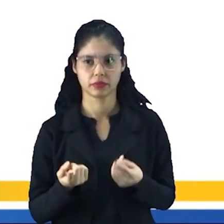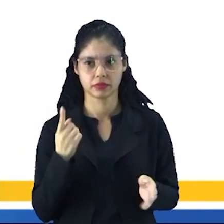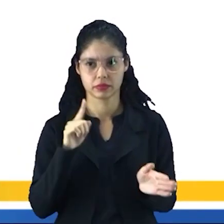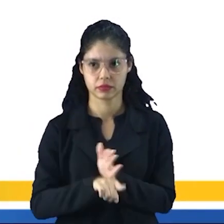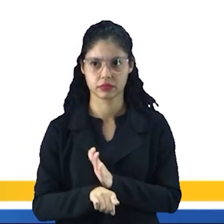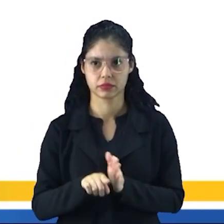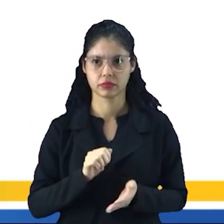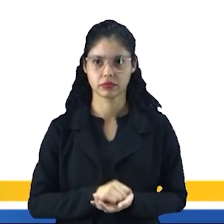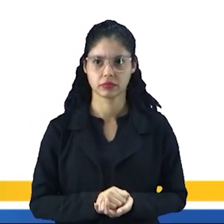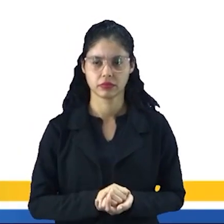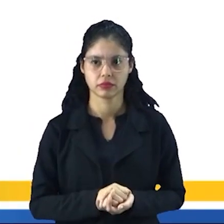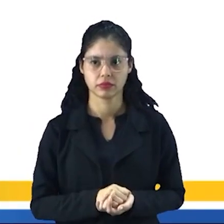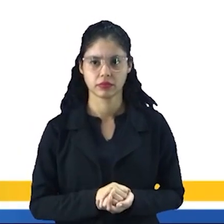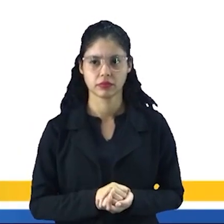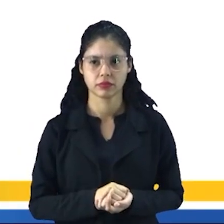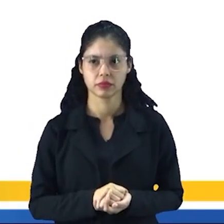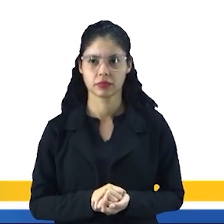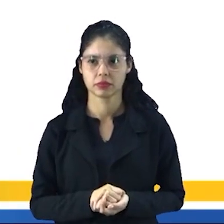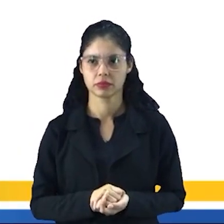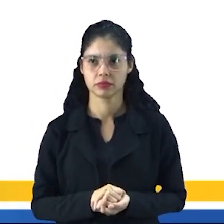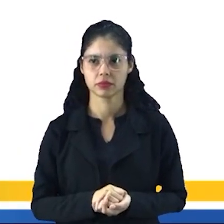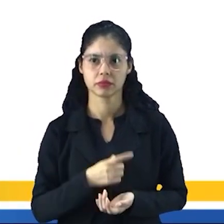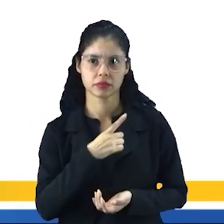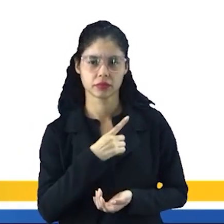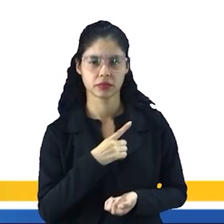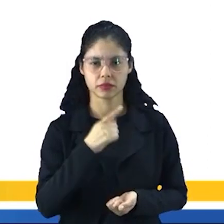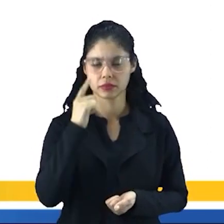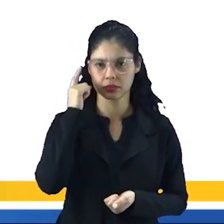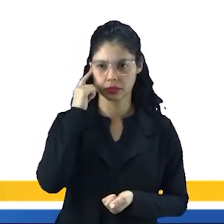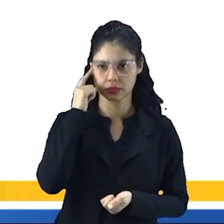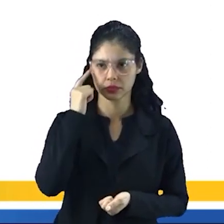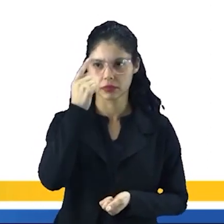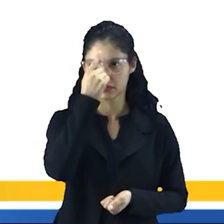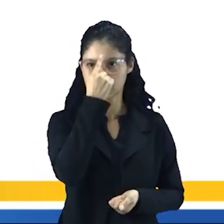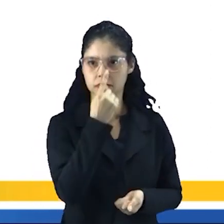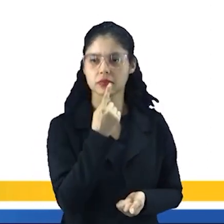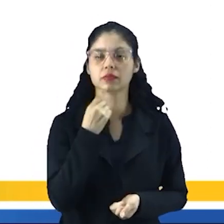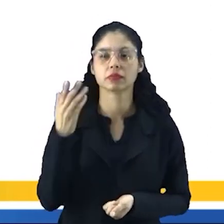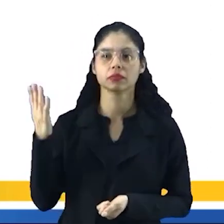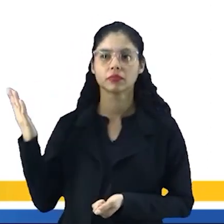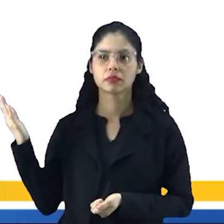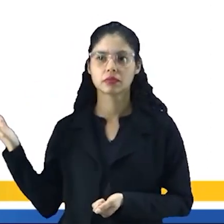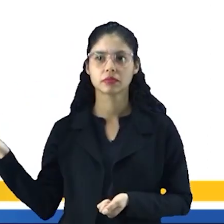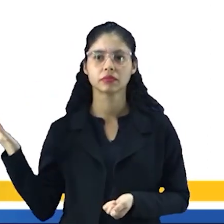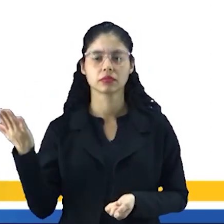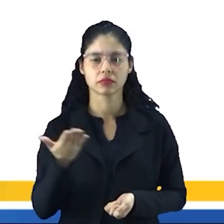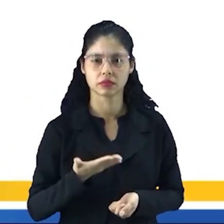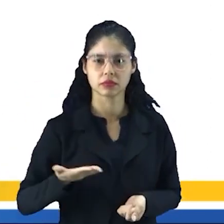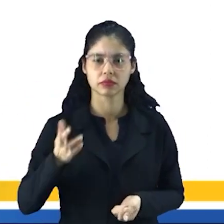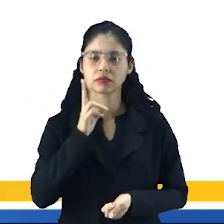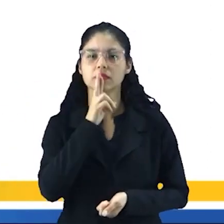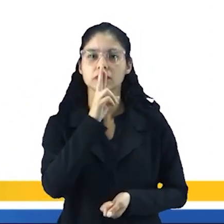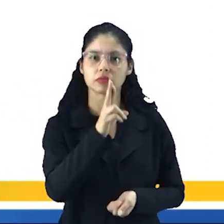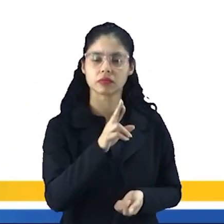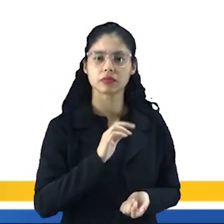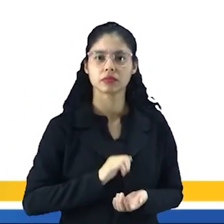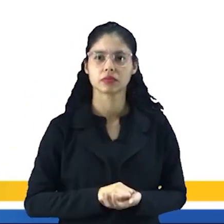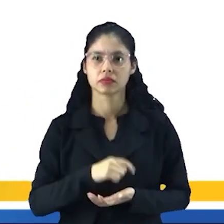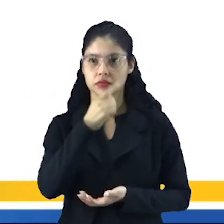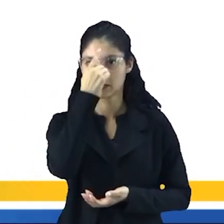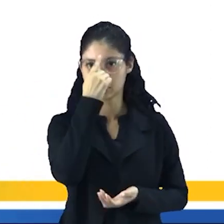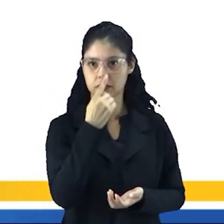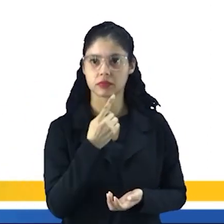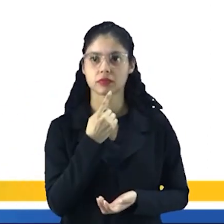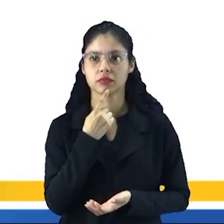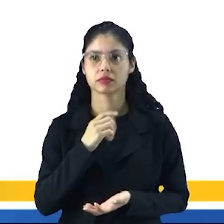questão. Essa questão tem essa imagem, né, essa tela que é base para você responder. Essa